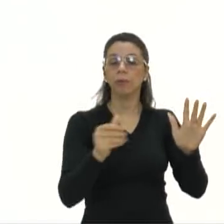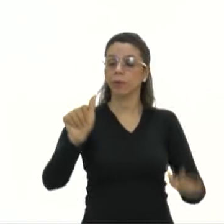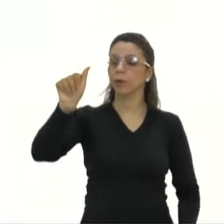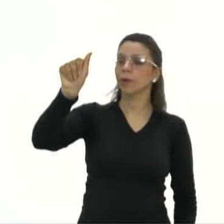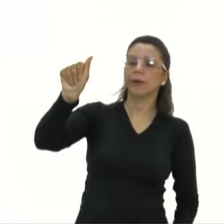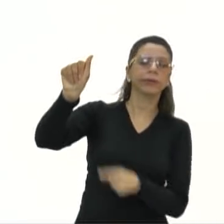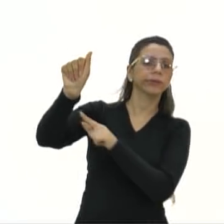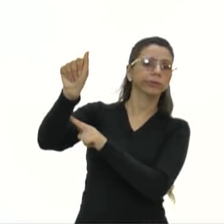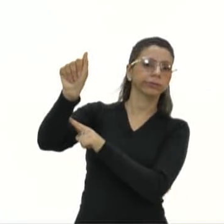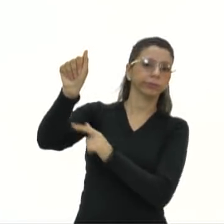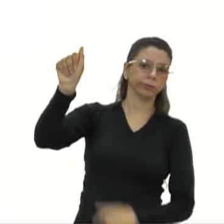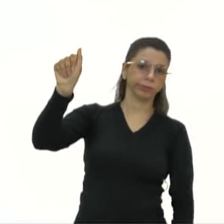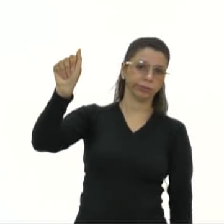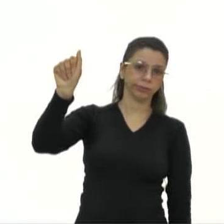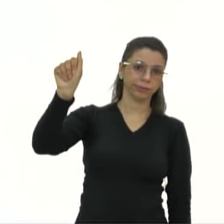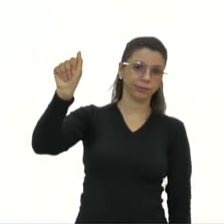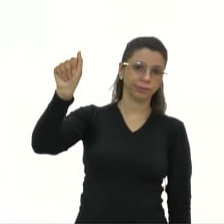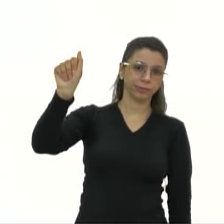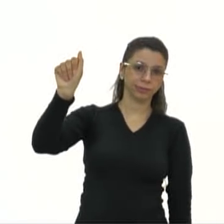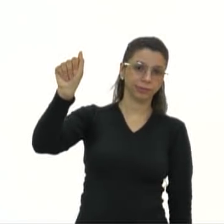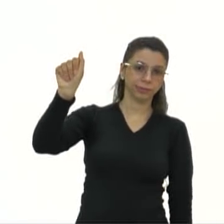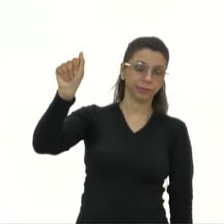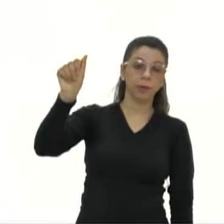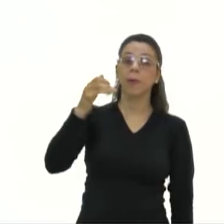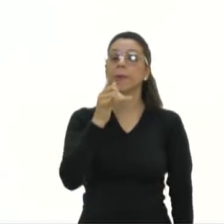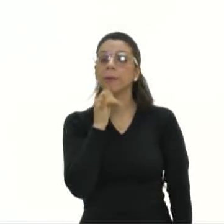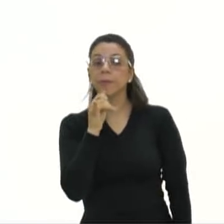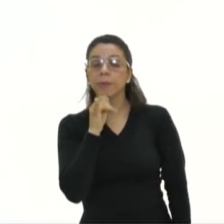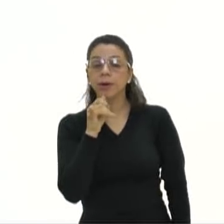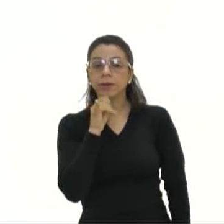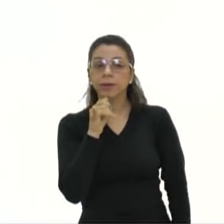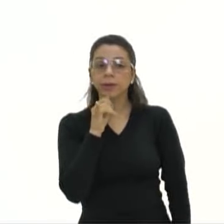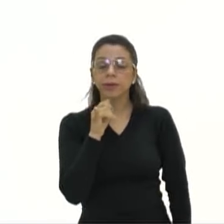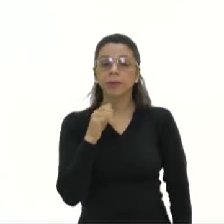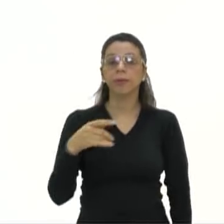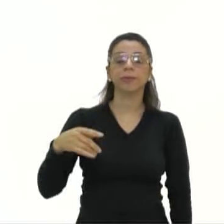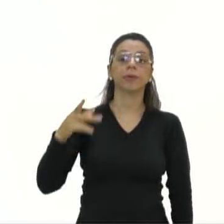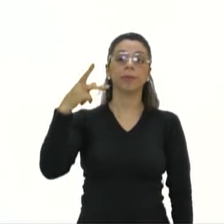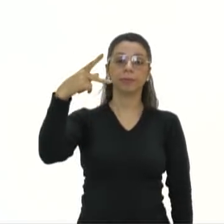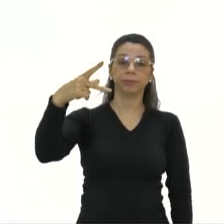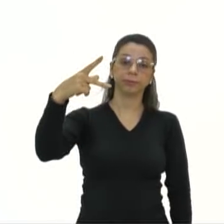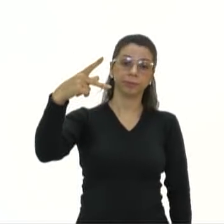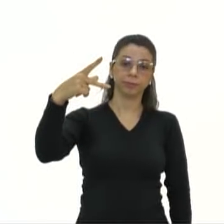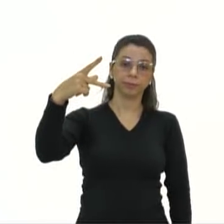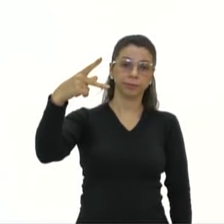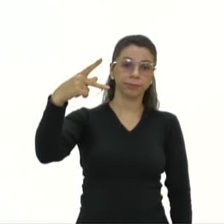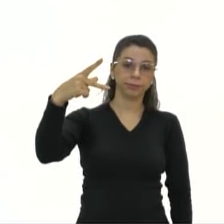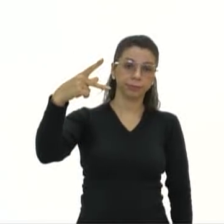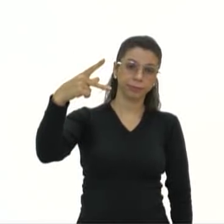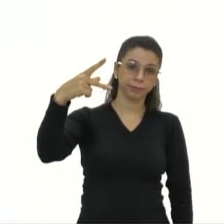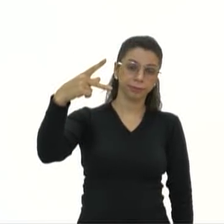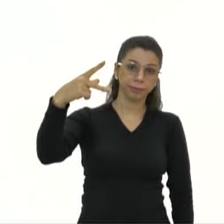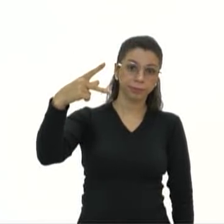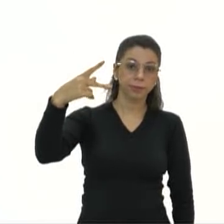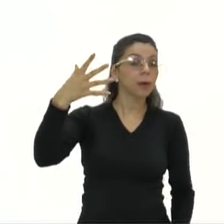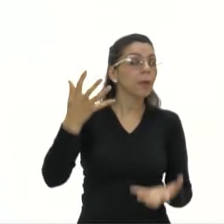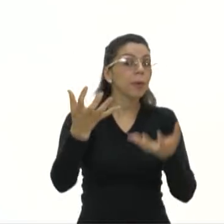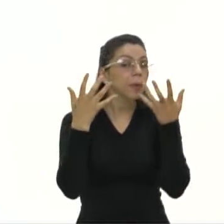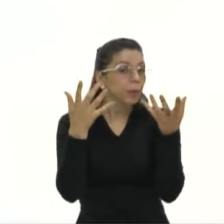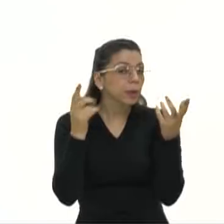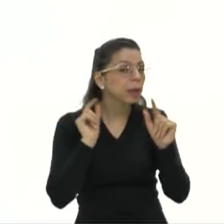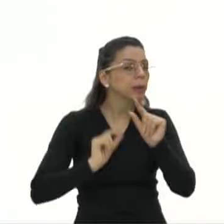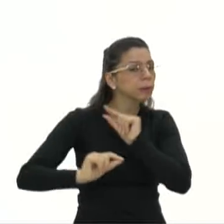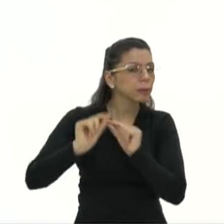da Elaine, o A. Por exemplo, o P. Olha como é o P. Então, o que eu quero fazer